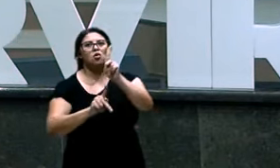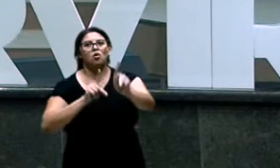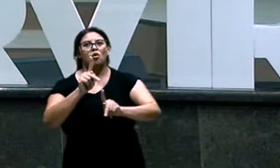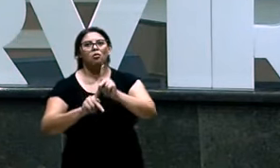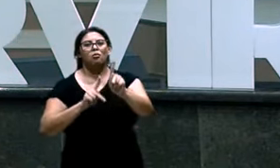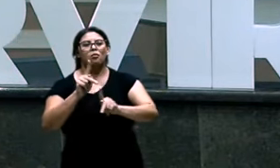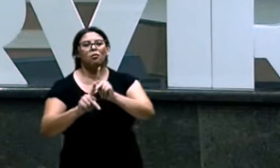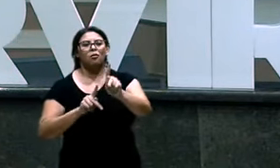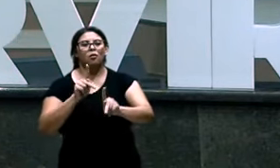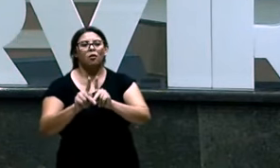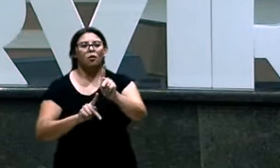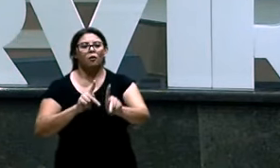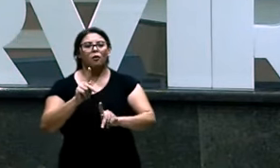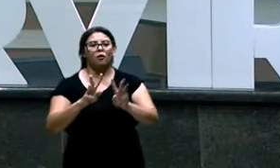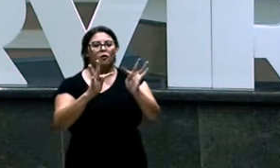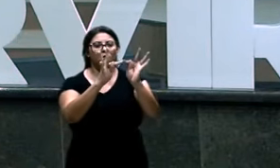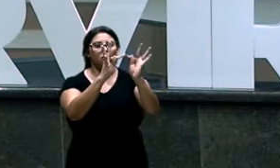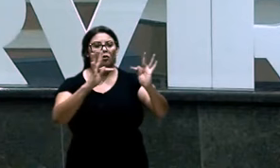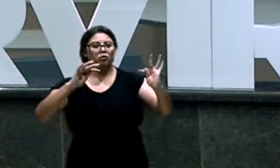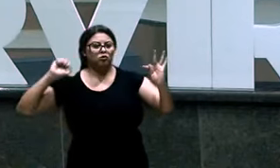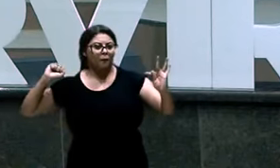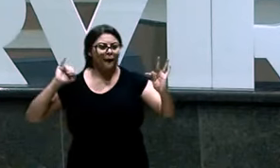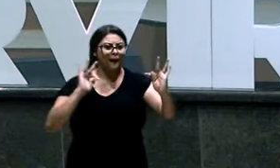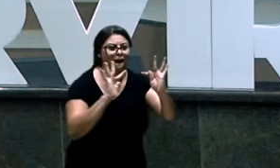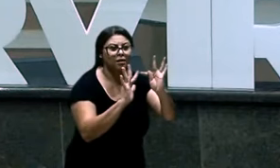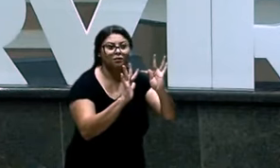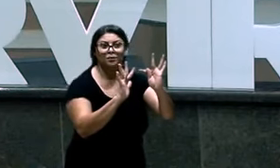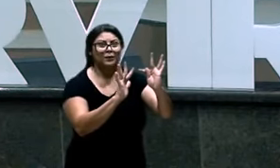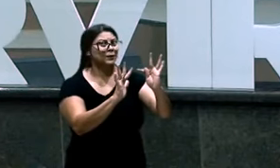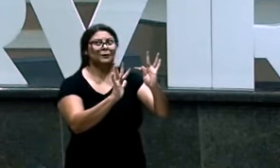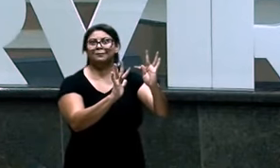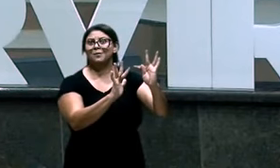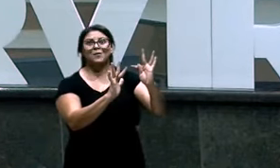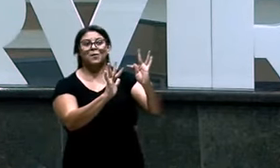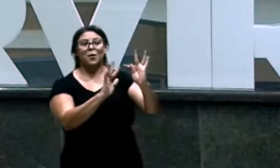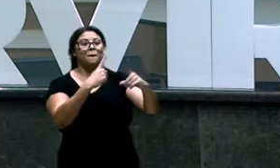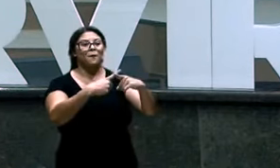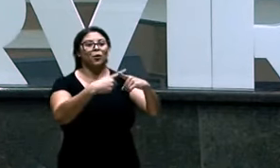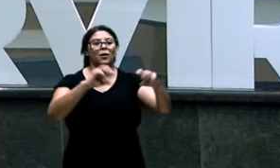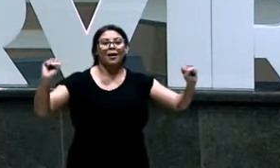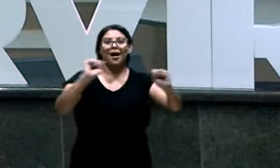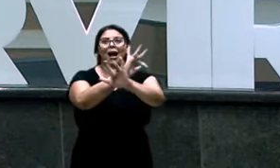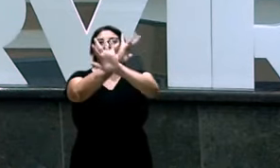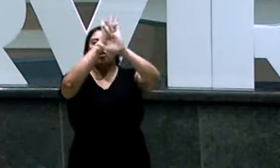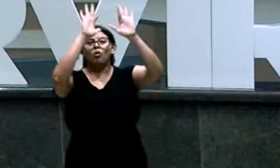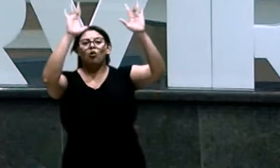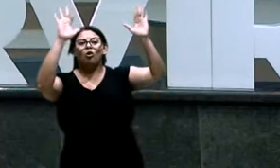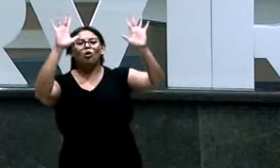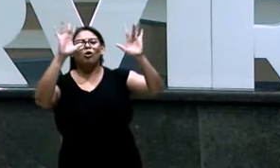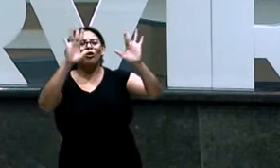próximos do tabernáculo. A glória desceu no tabernáculo, ao ponto de fumegar lá